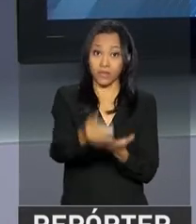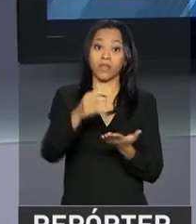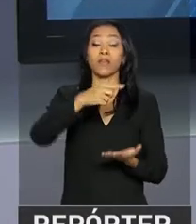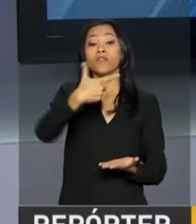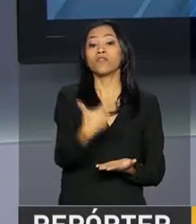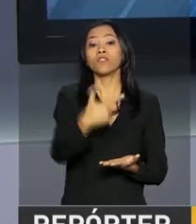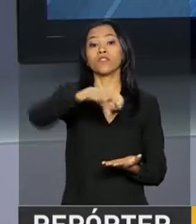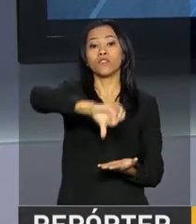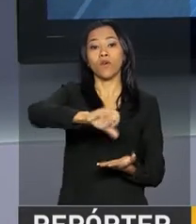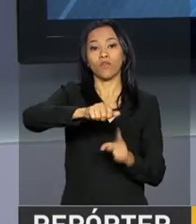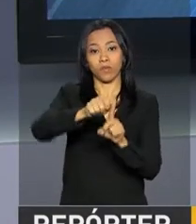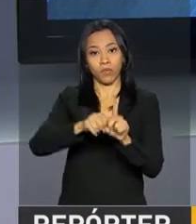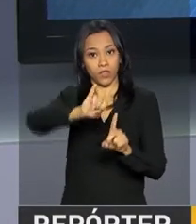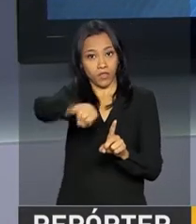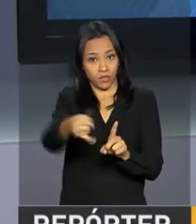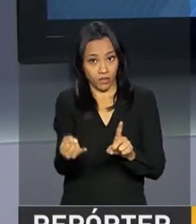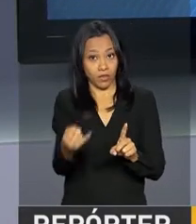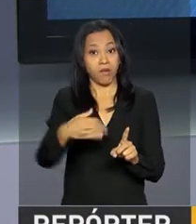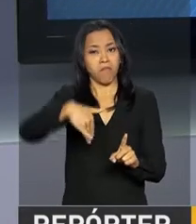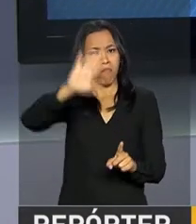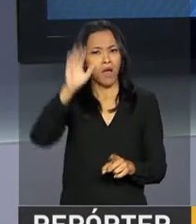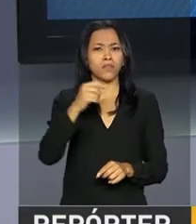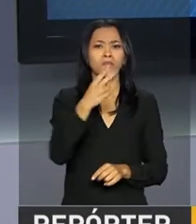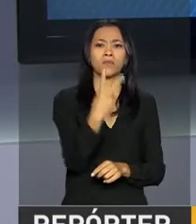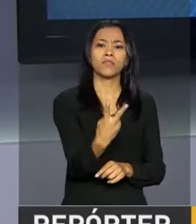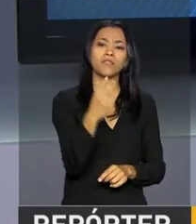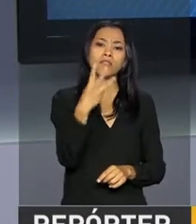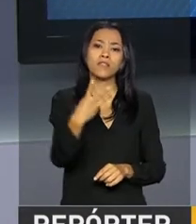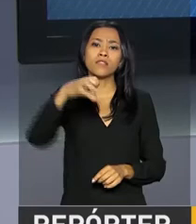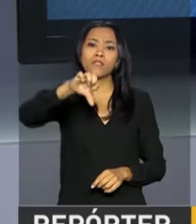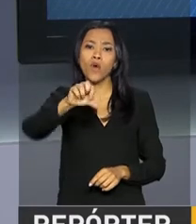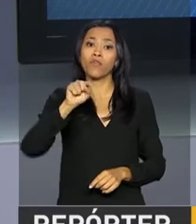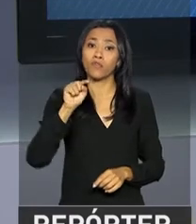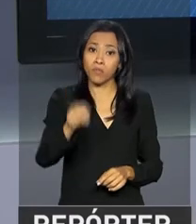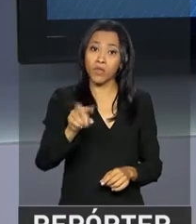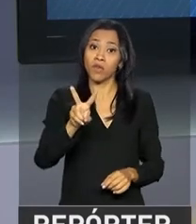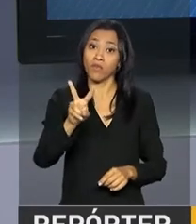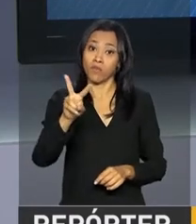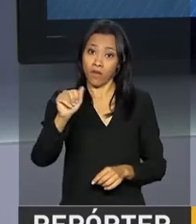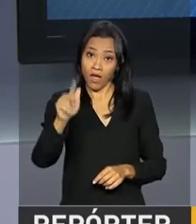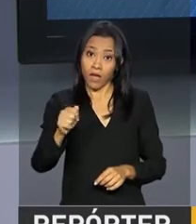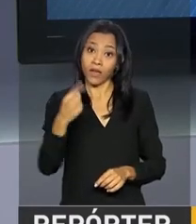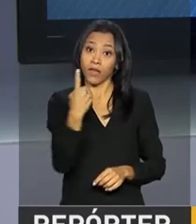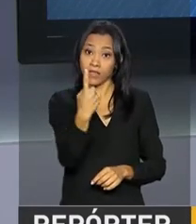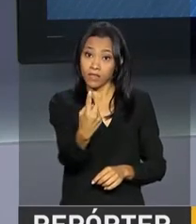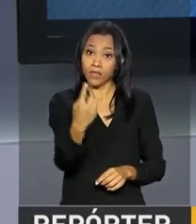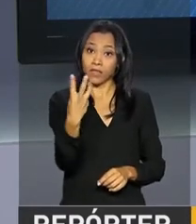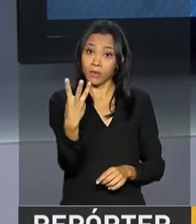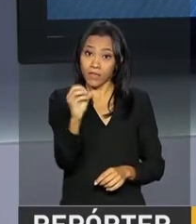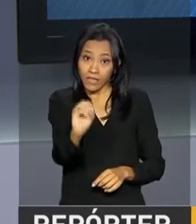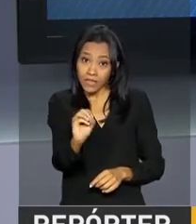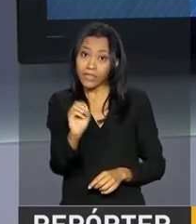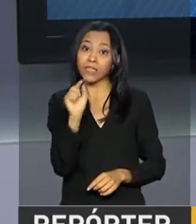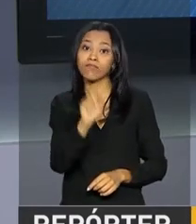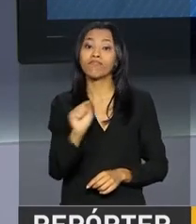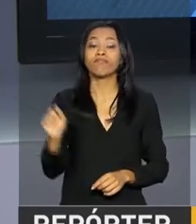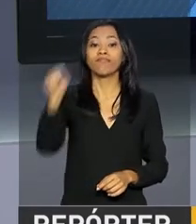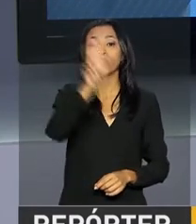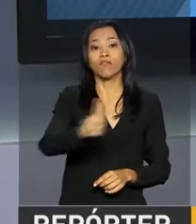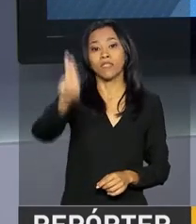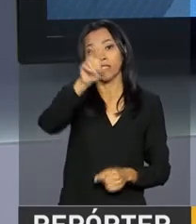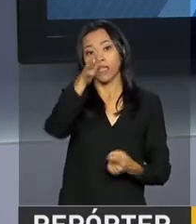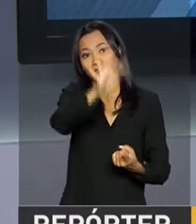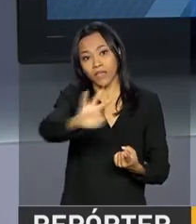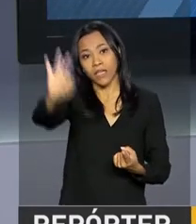serão oferecidas mais de 239 mil vagas em 130 instituições de ensino entre universidades federais